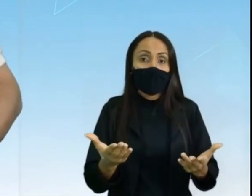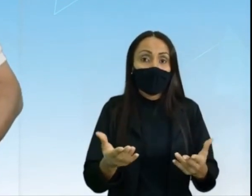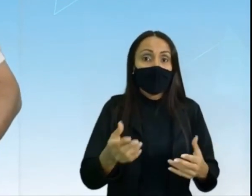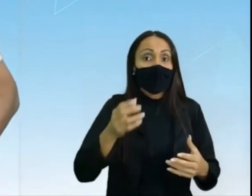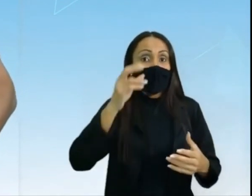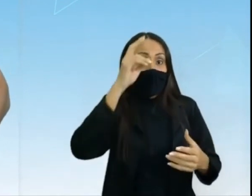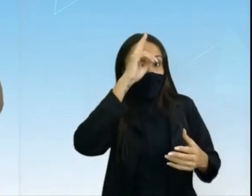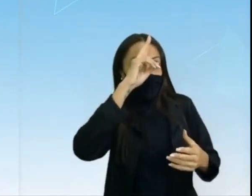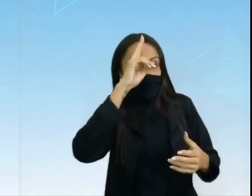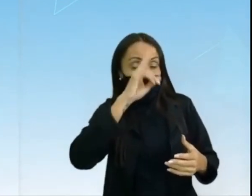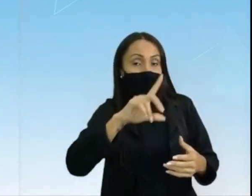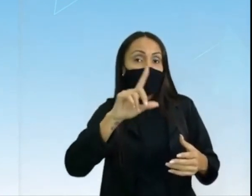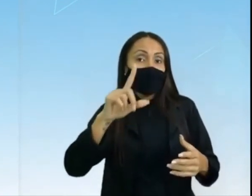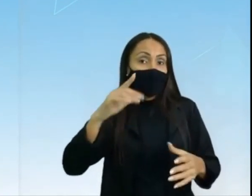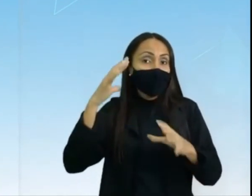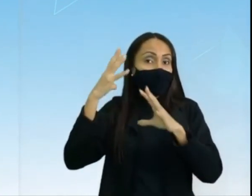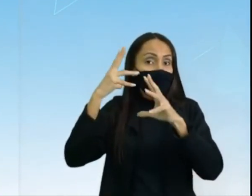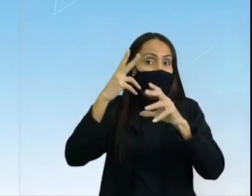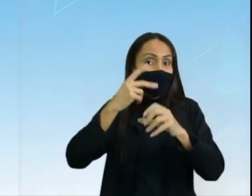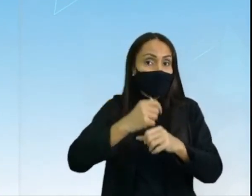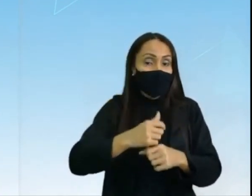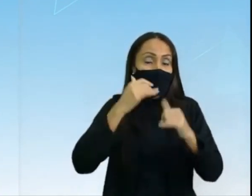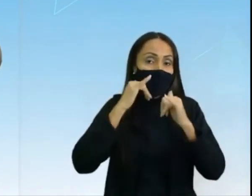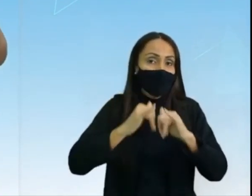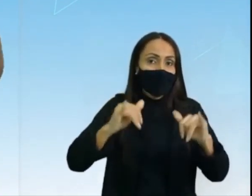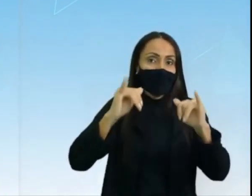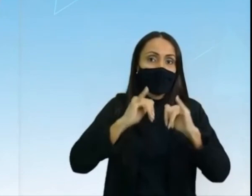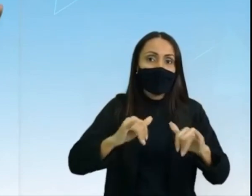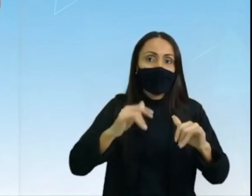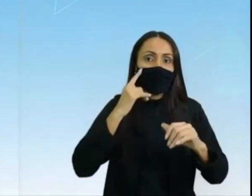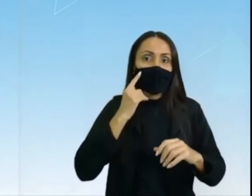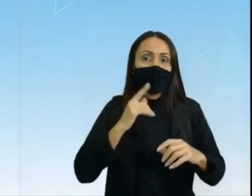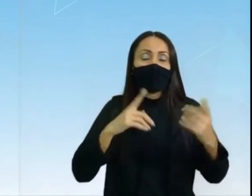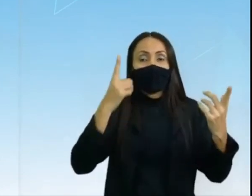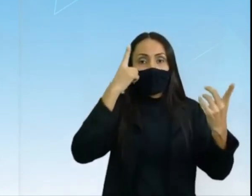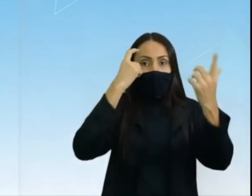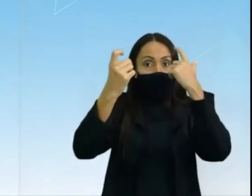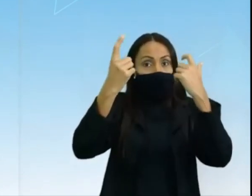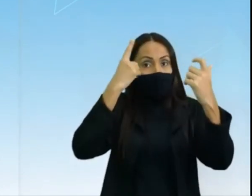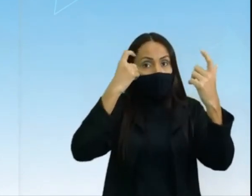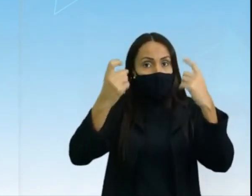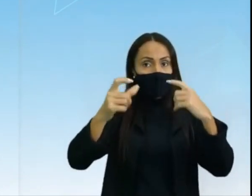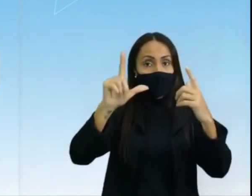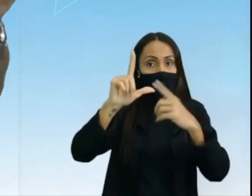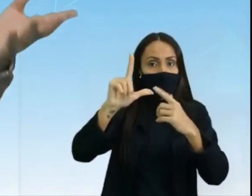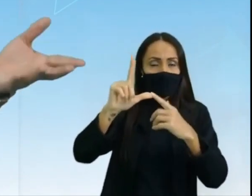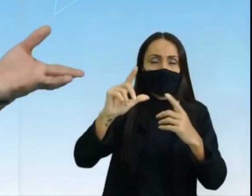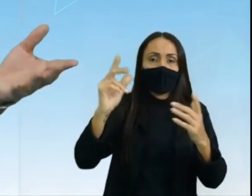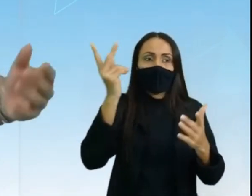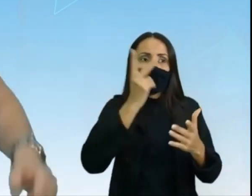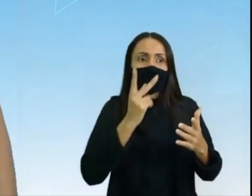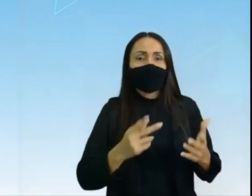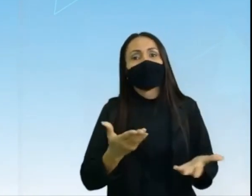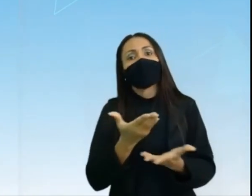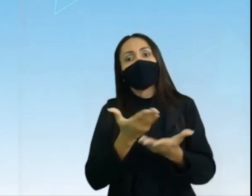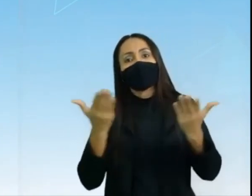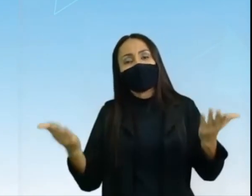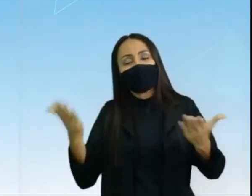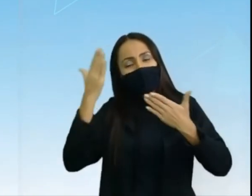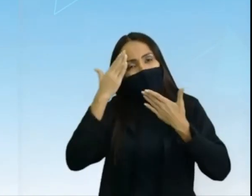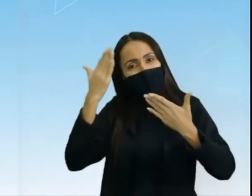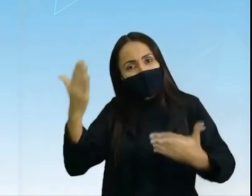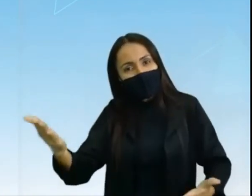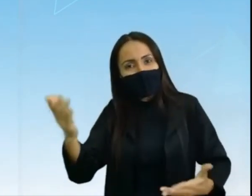Lembram que nós vimos a nossa campanha ali contra a violência, vira uma letra, vira uma imagem e é isso aí. Agradeço